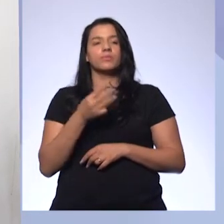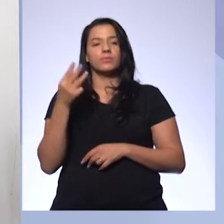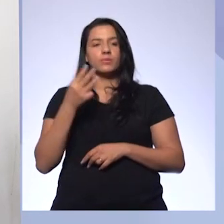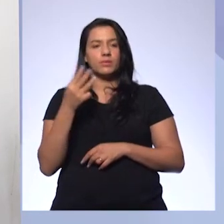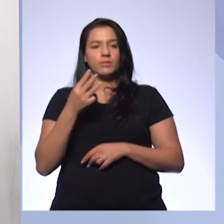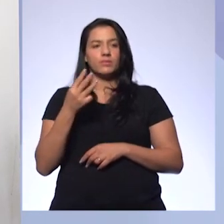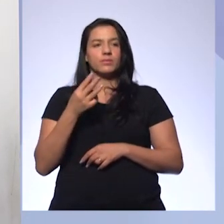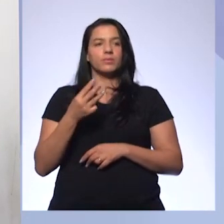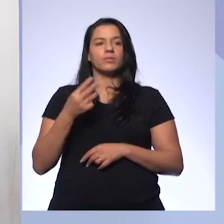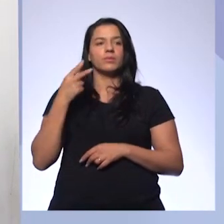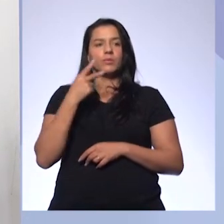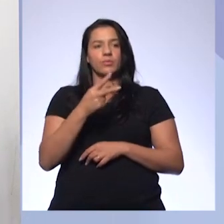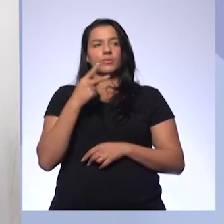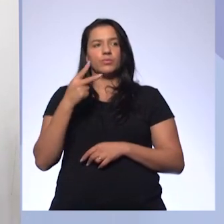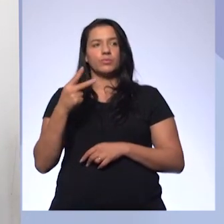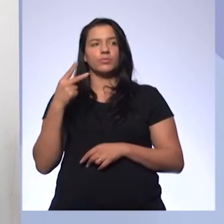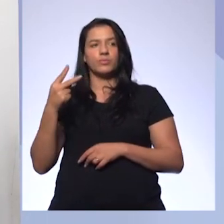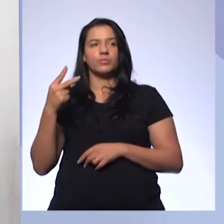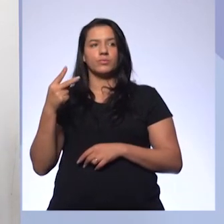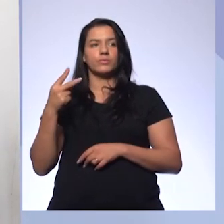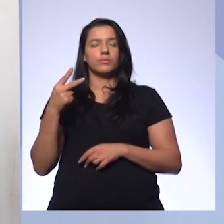que é o 2,2,4